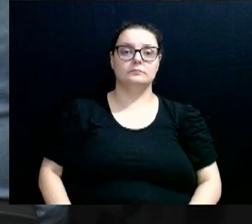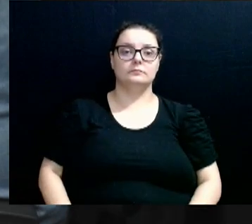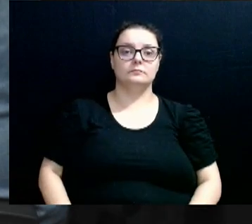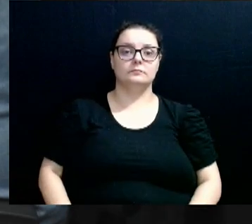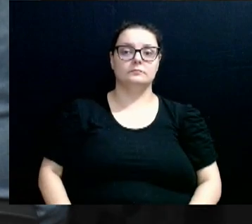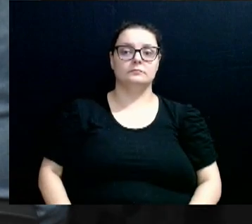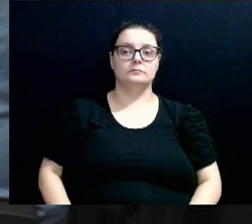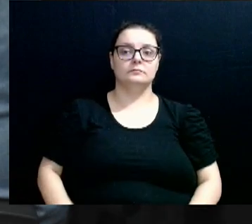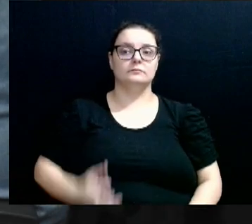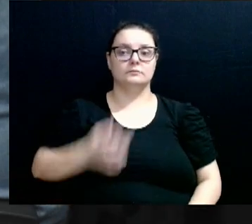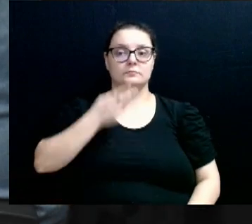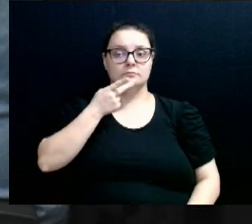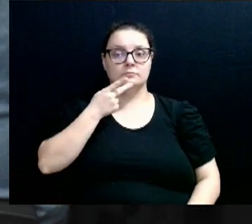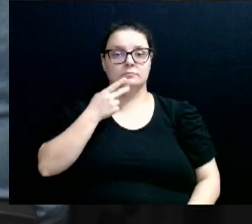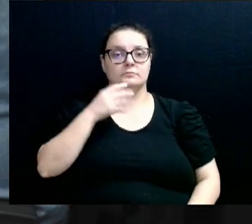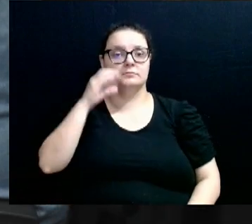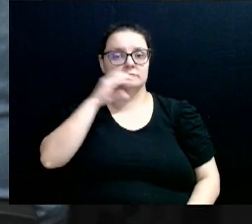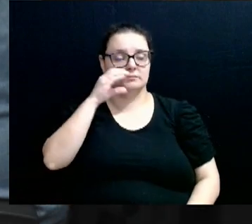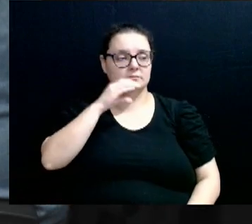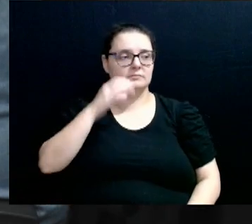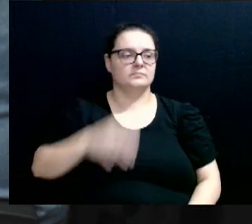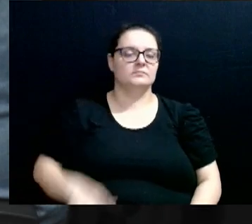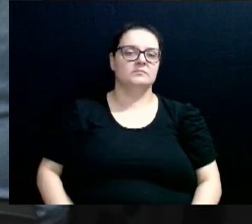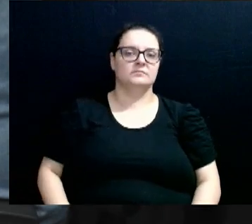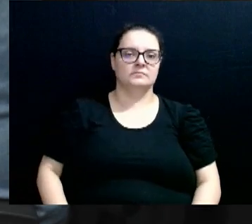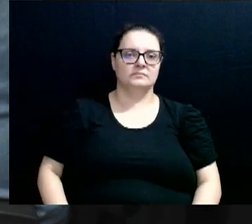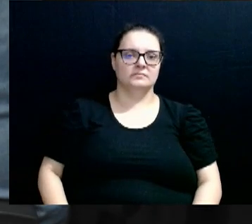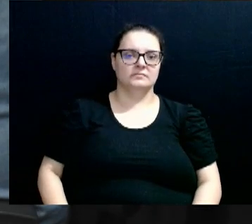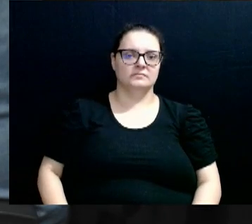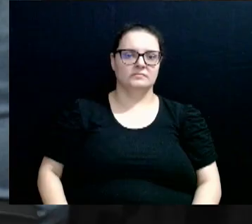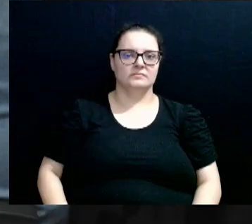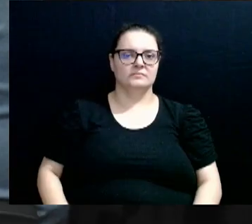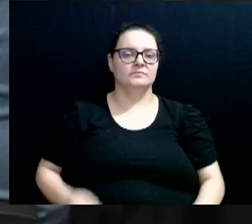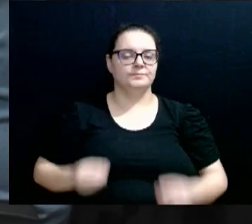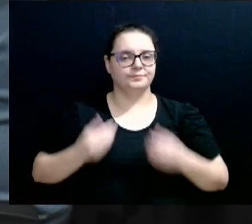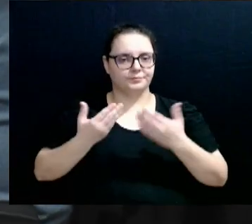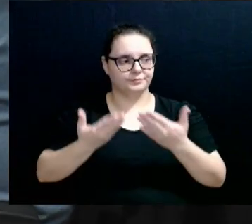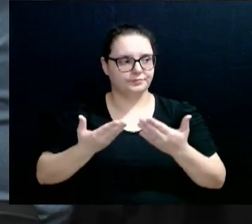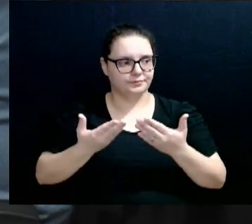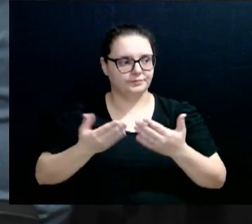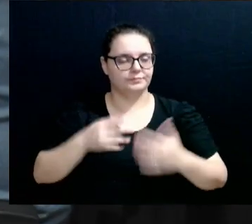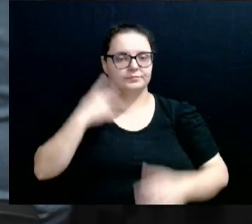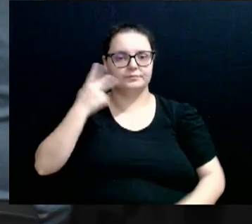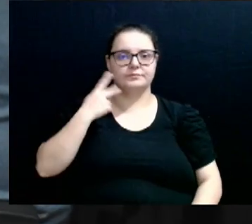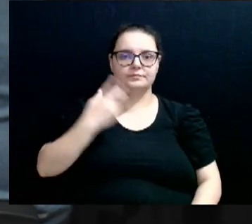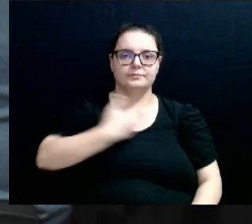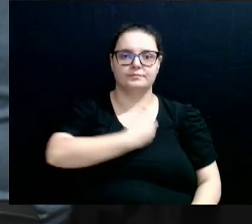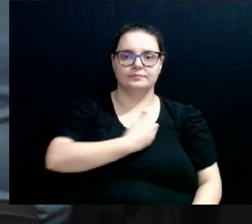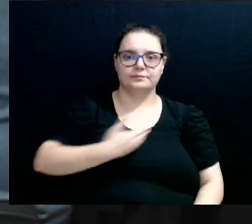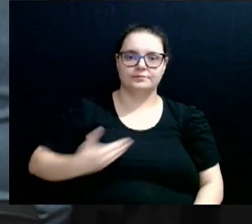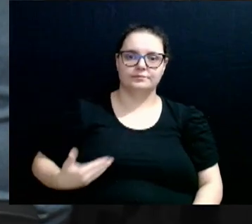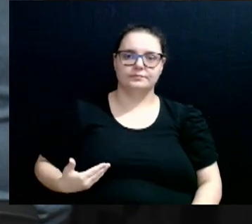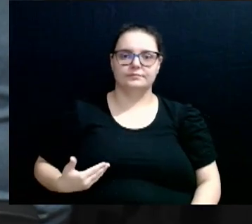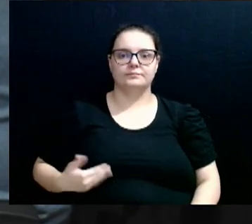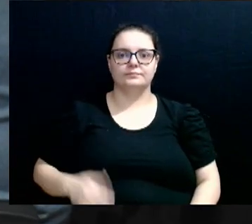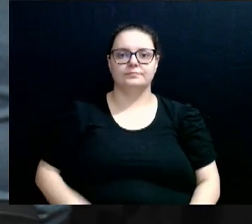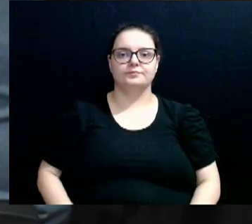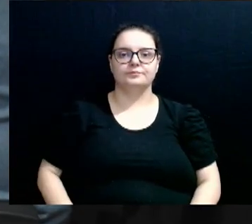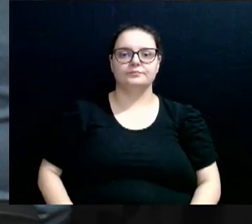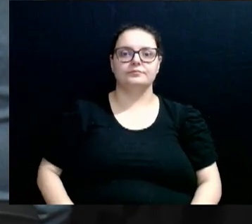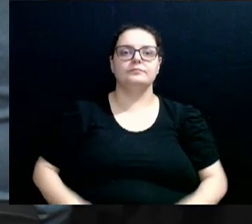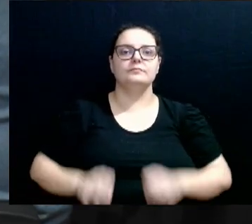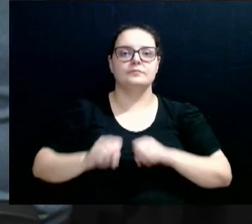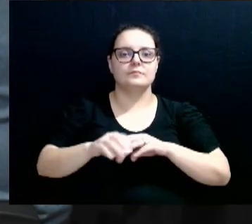gente rapidamente, que você trouxesse um pouquinho, né, dessas políticas públicas de educação antirracista,